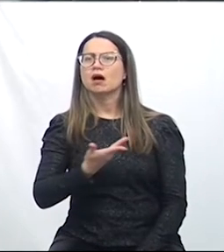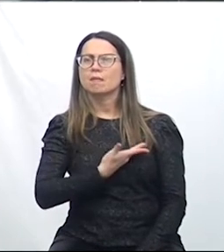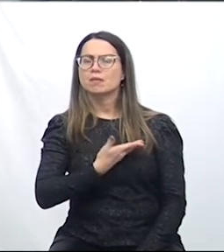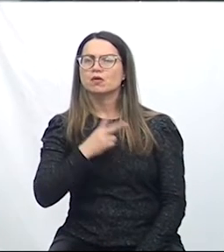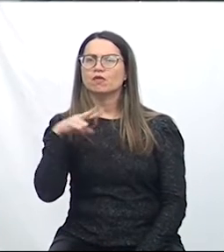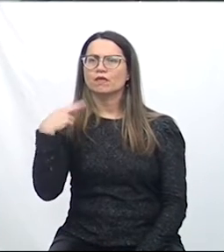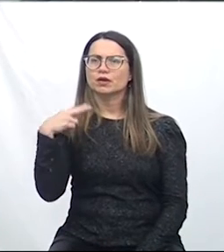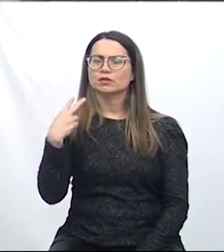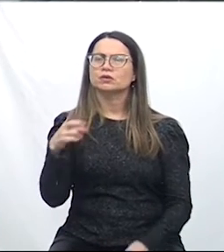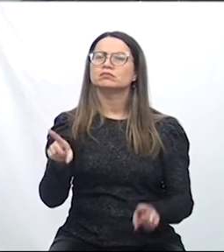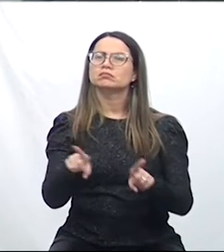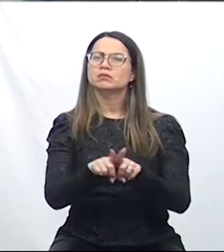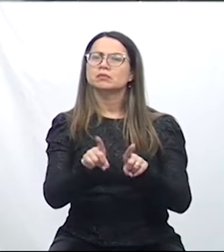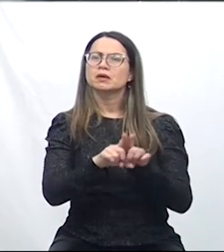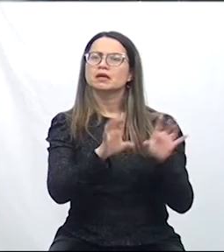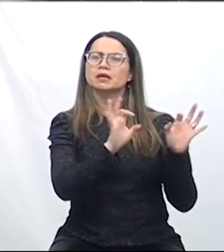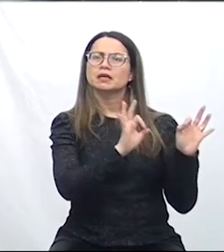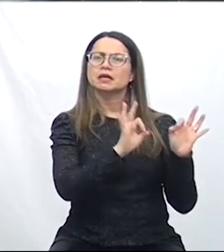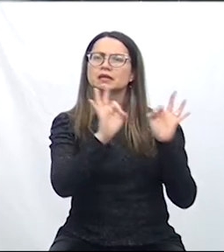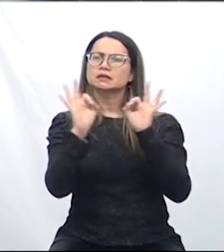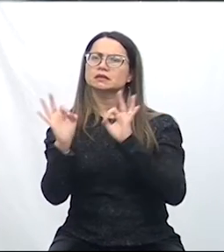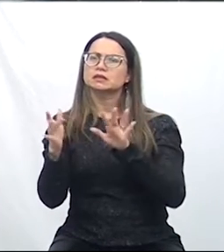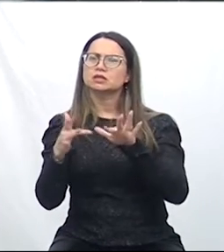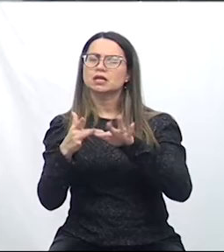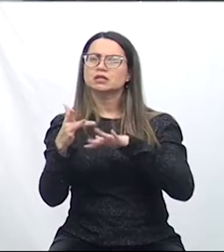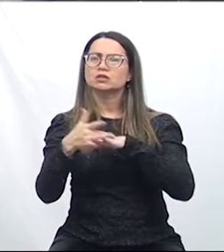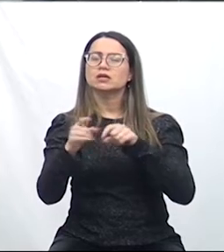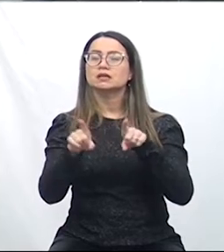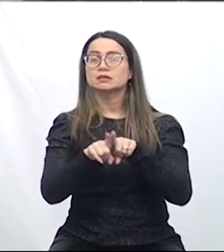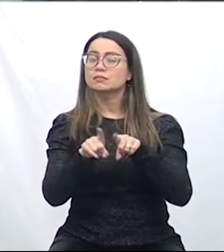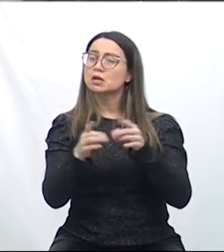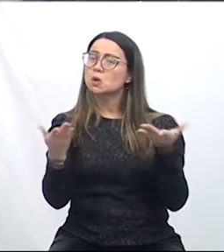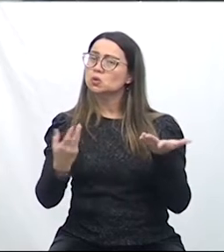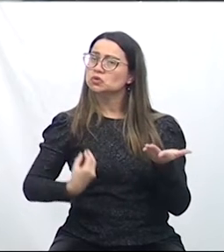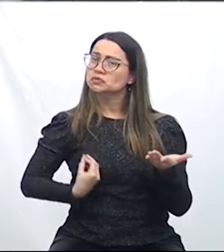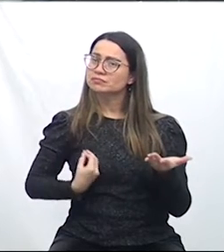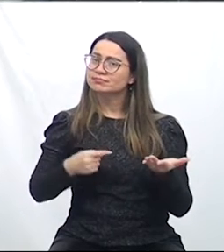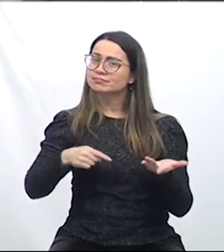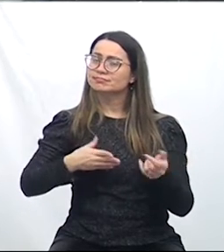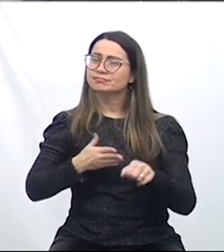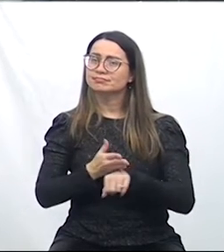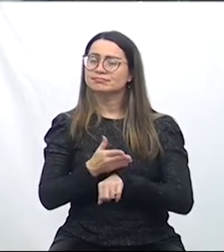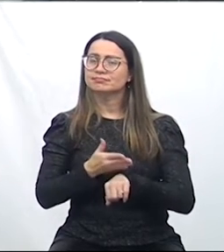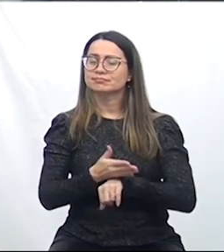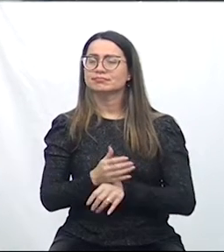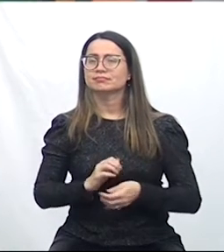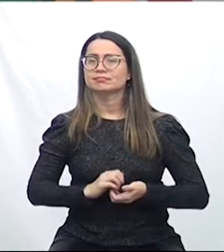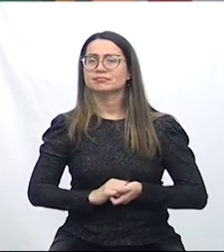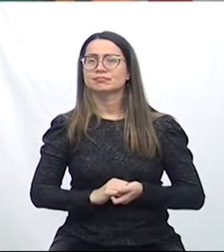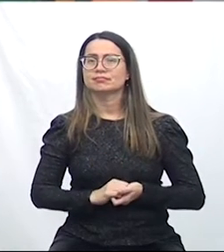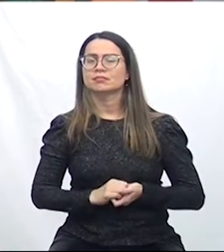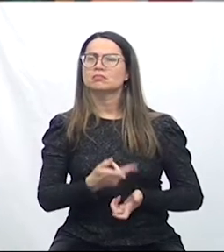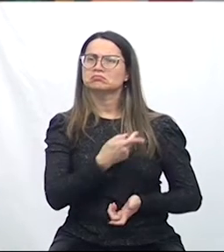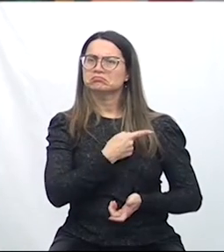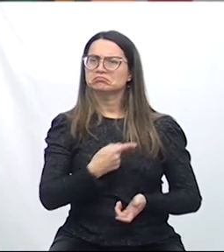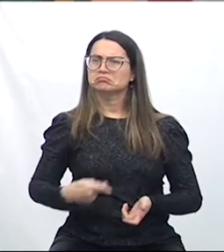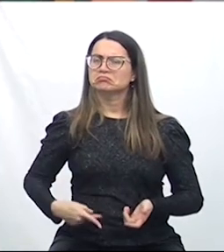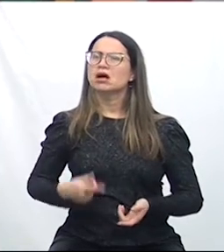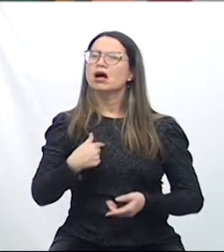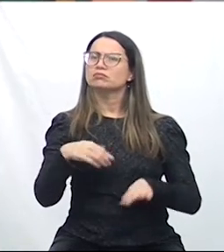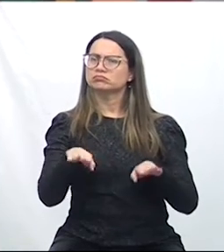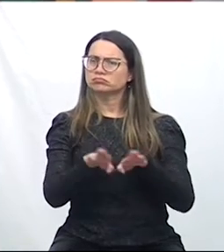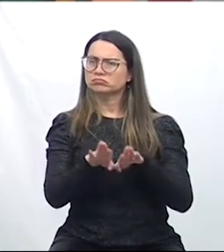redes sociais, Viola, né, que certamente está nos assistindo nessa tarde. Senhora presidente, eu também quero